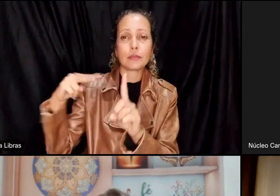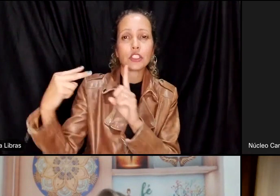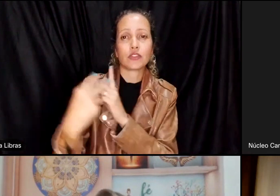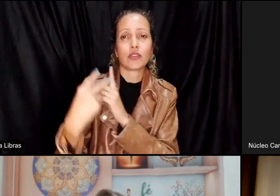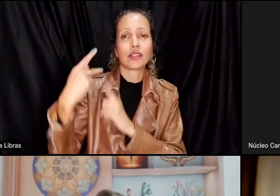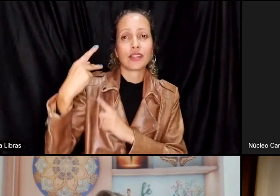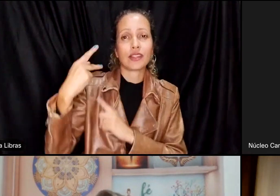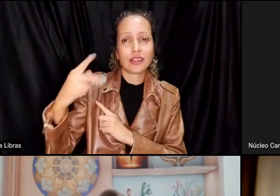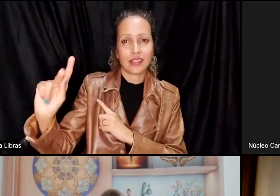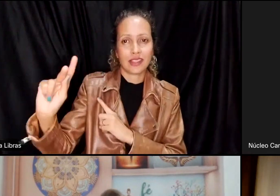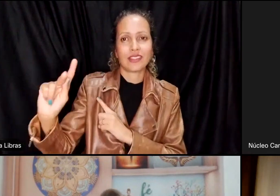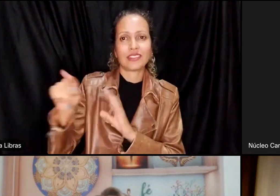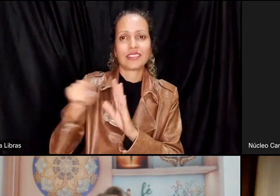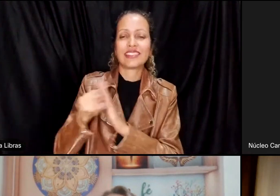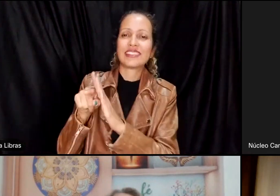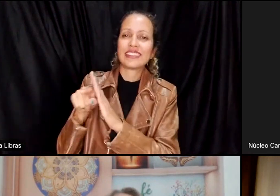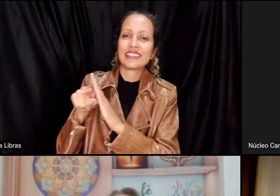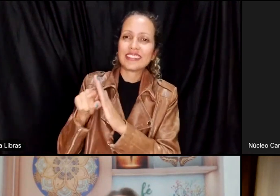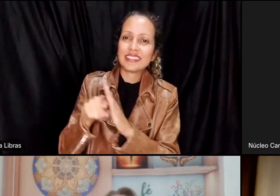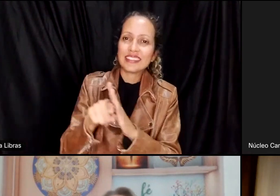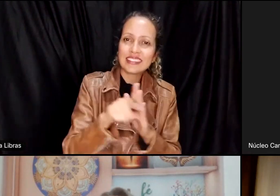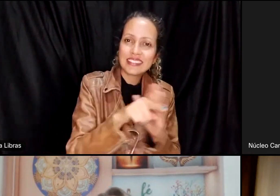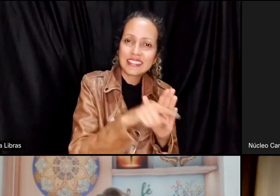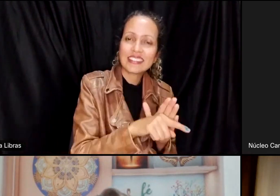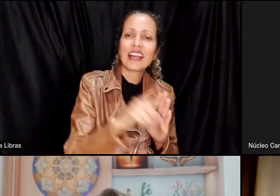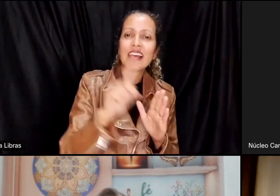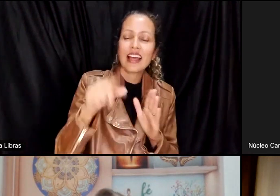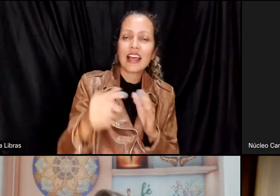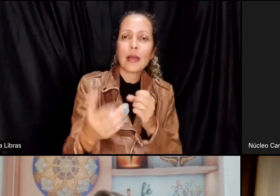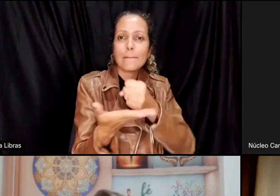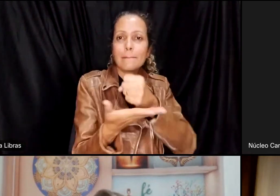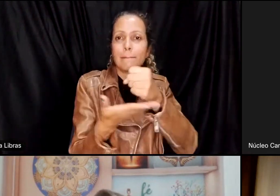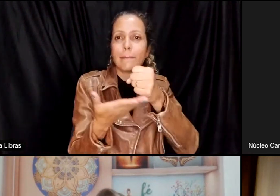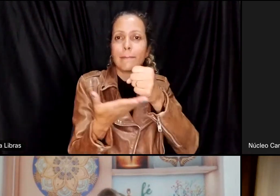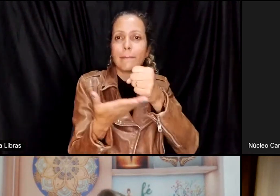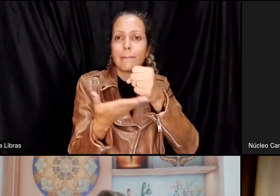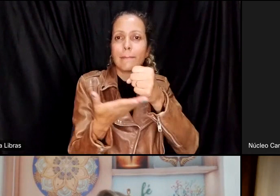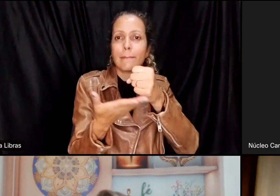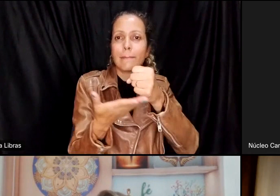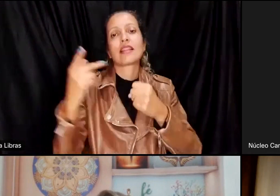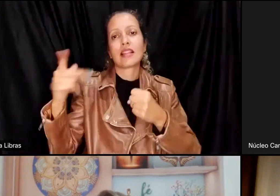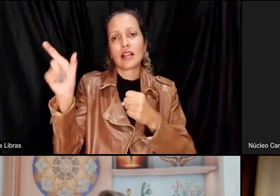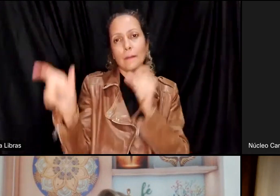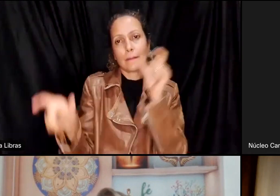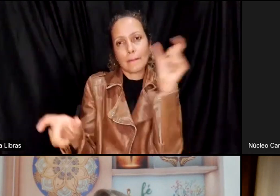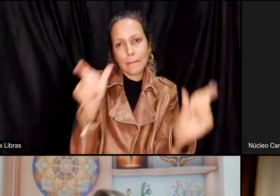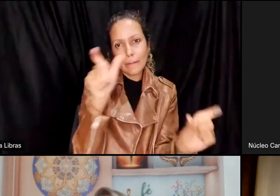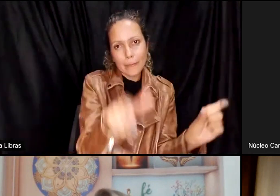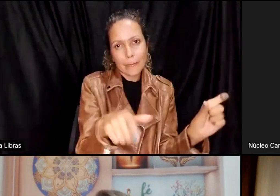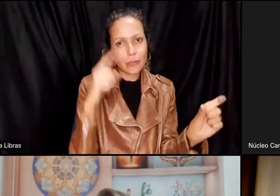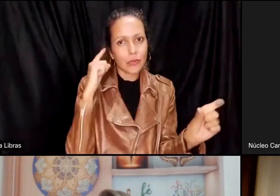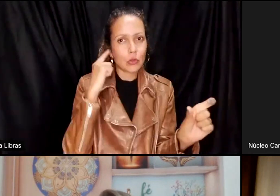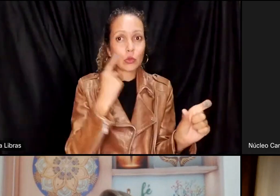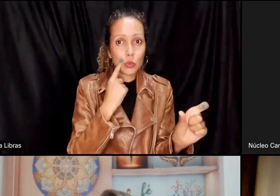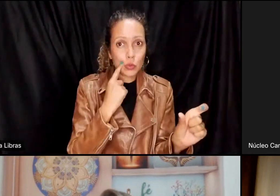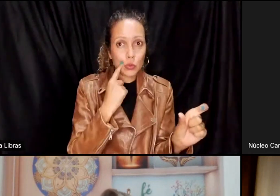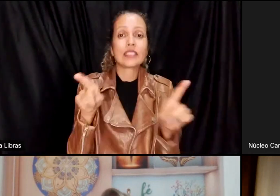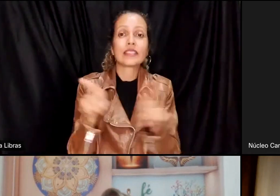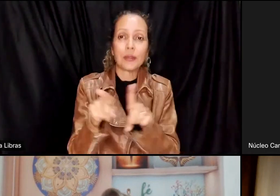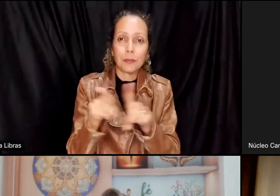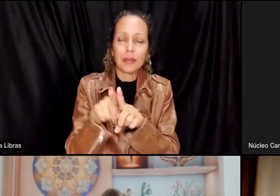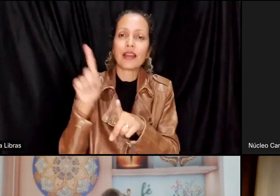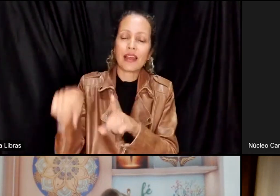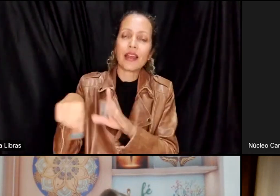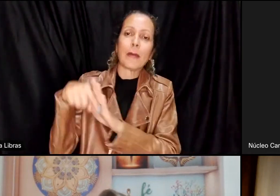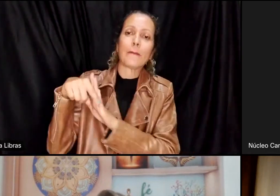Então, a pesquisa é totalmente basada em pessoas surdas, pesquisadoras. Por isso que é o diferencial, né?